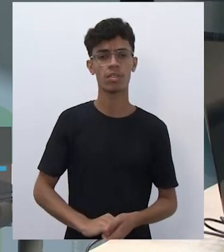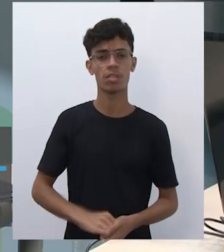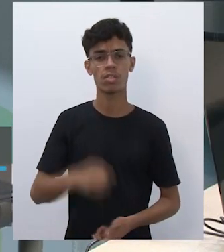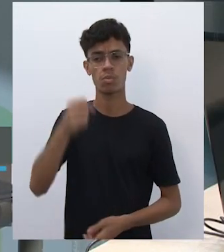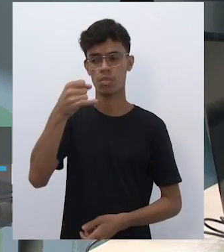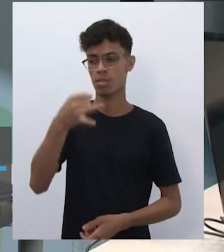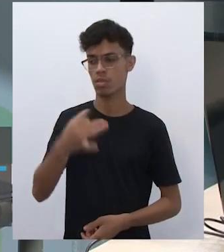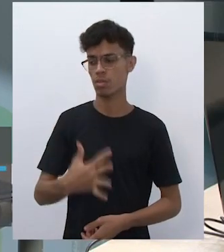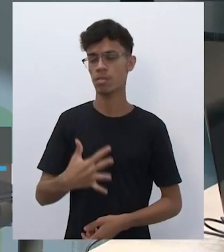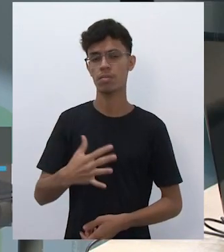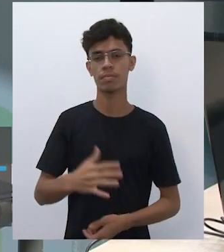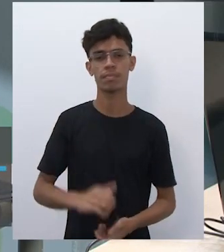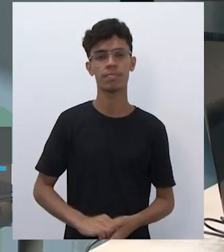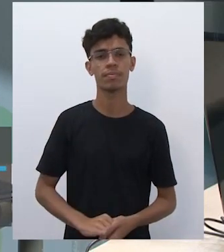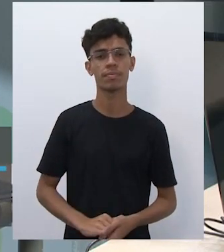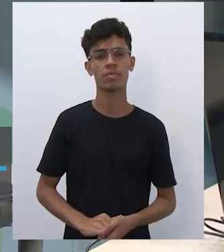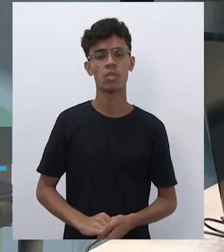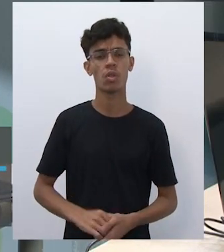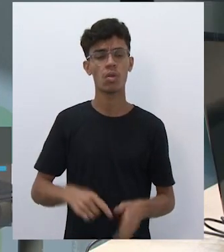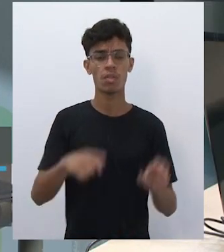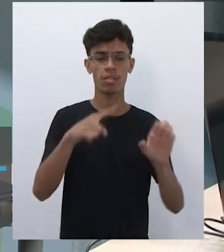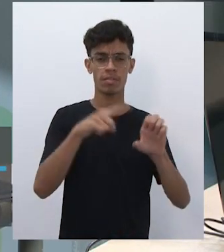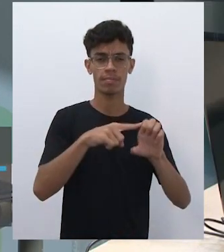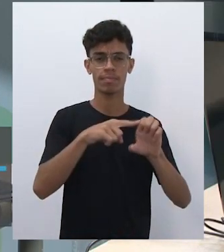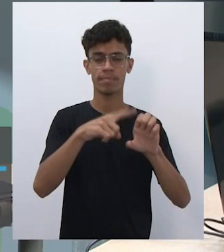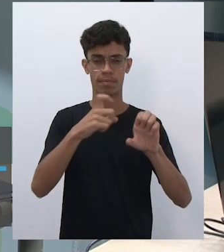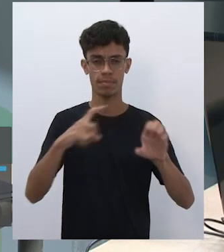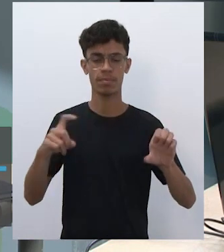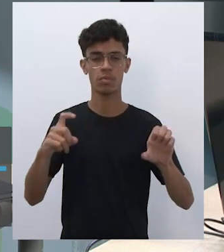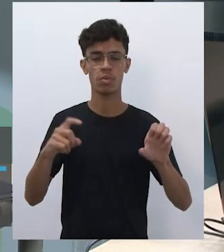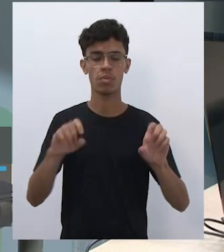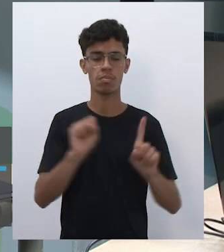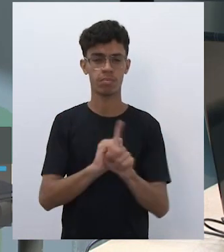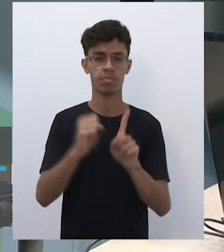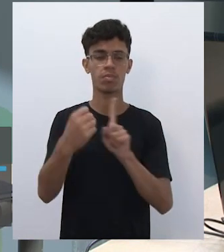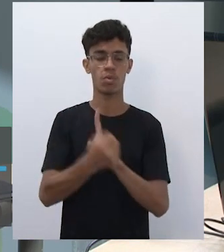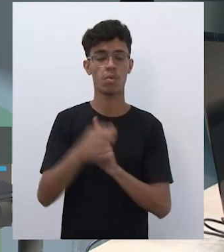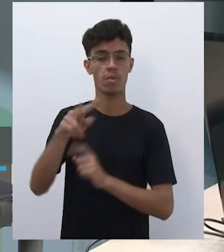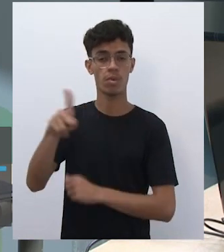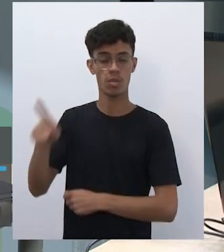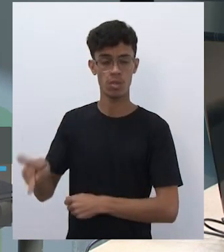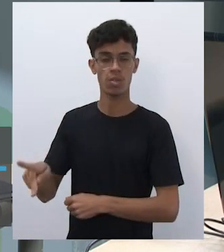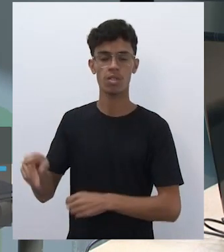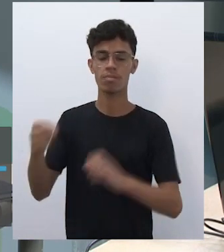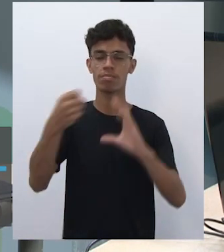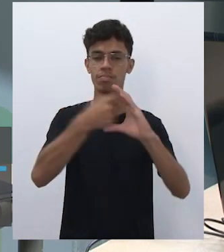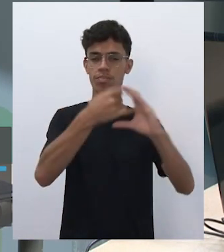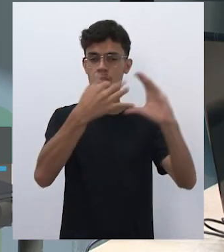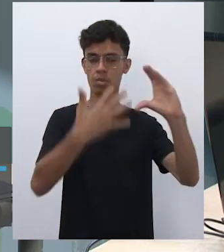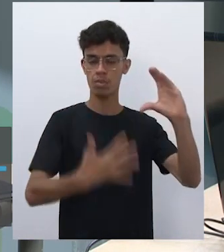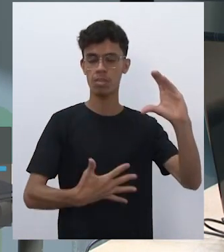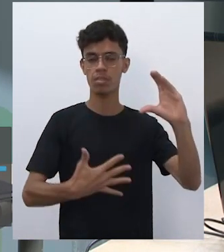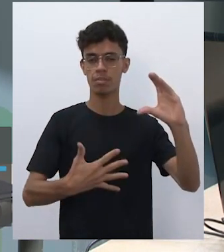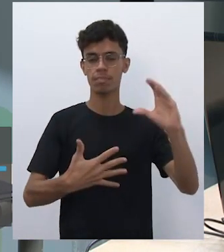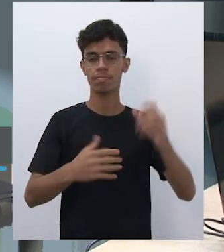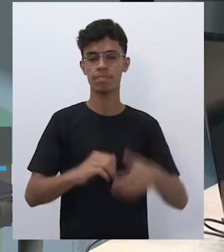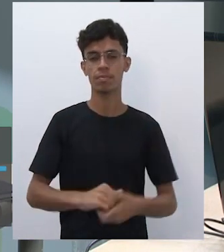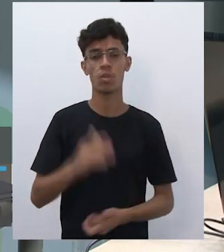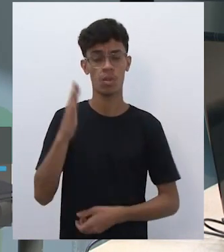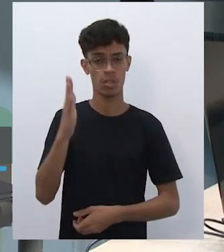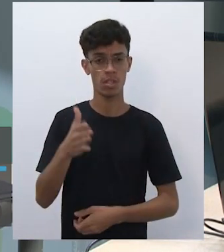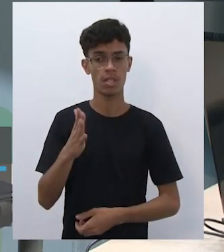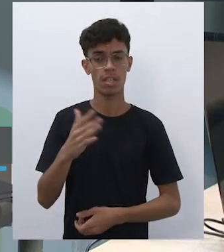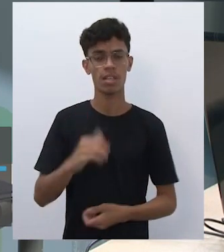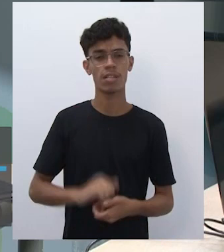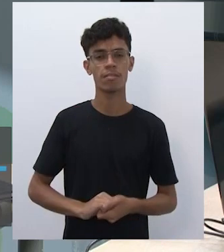nos nossos encontros sobre o empreendedor social. Não é? O professor Anderson trouxe aqui as características do empreendedorismo social, que é você